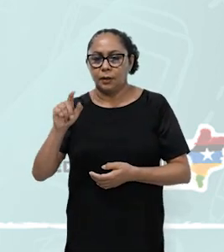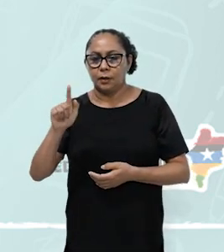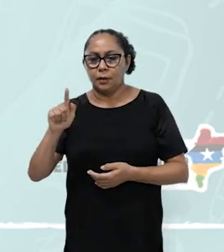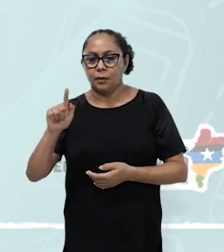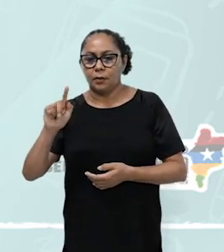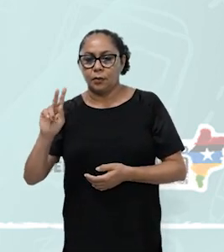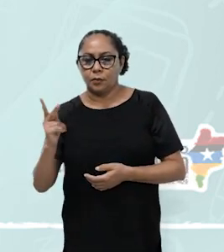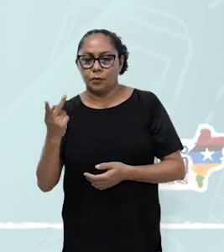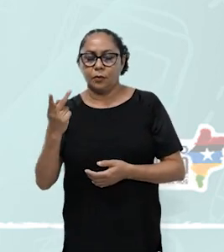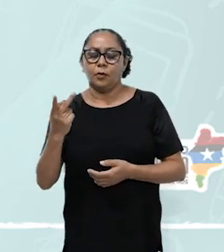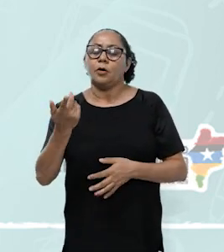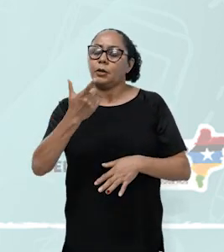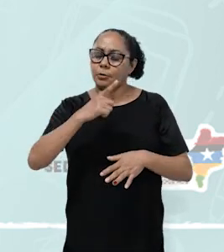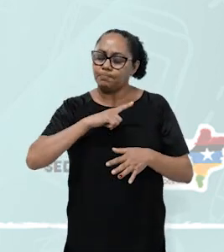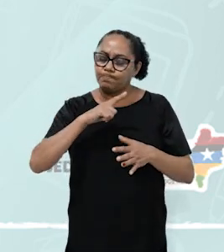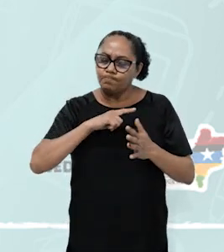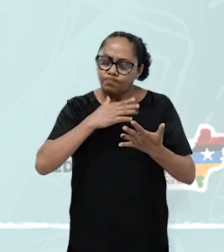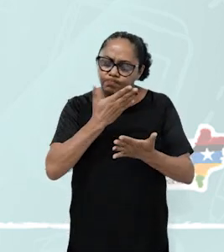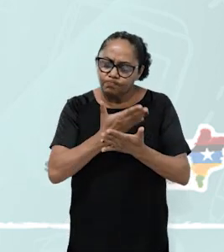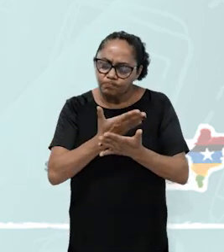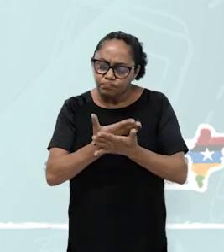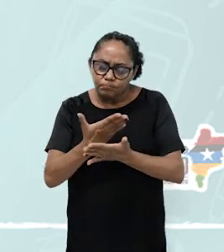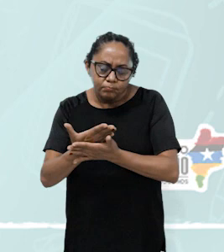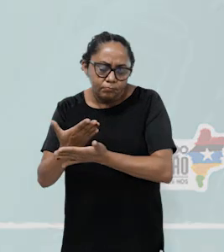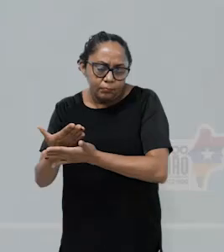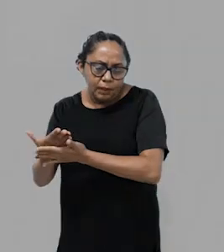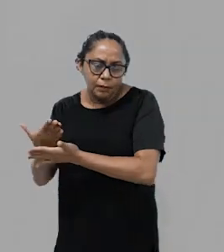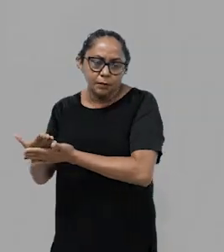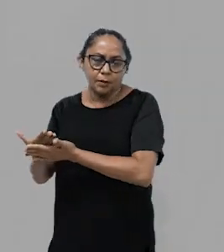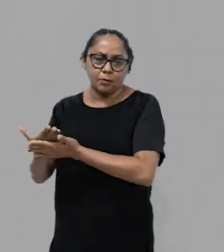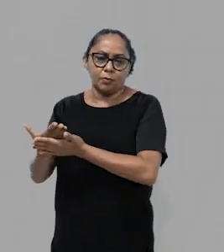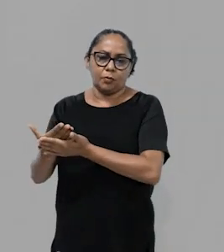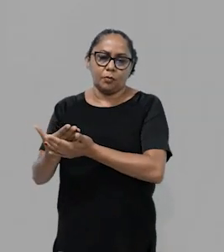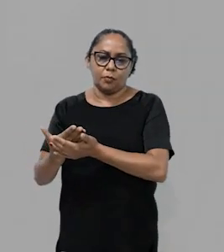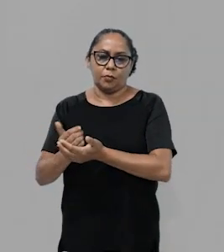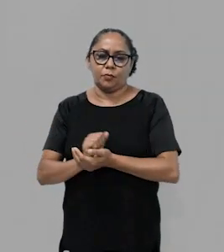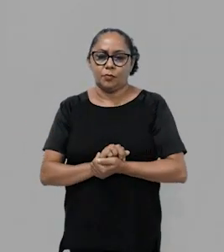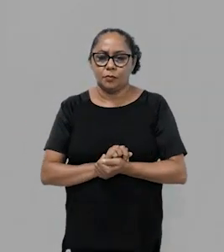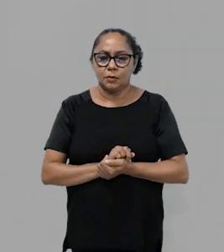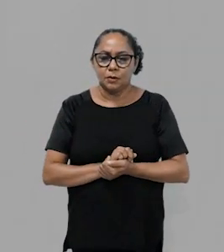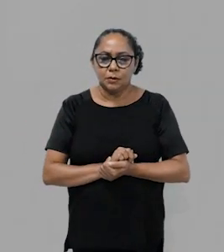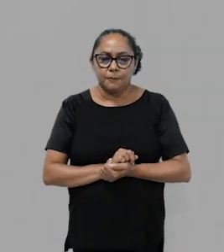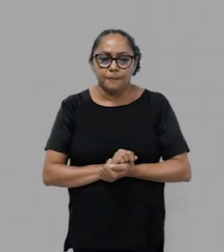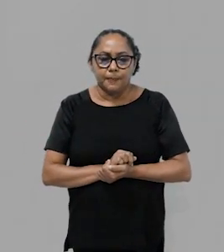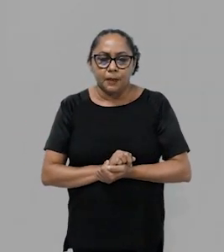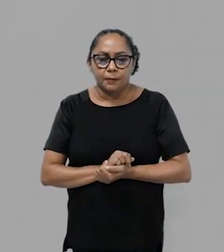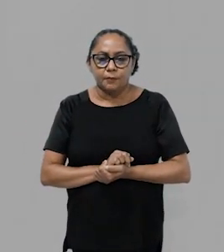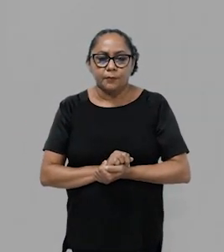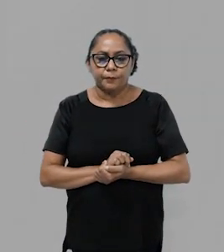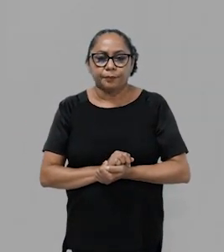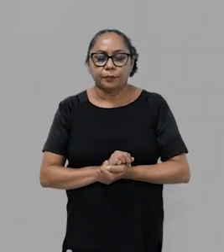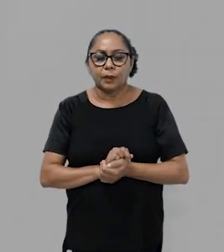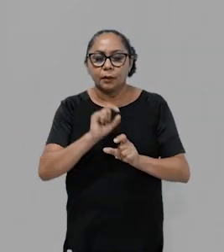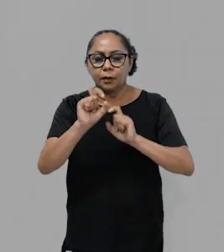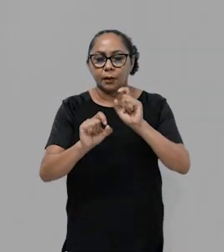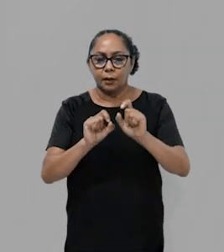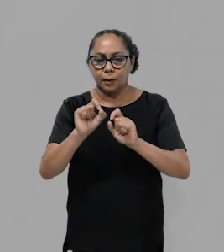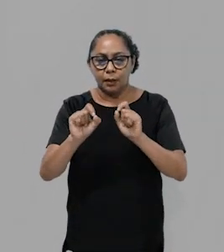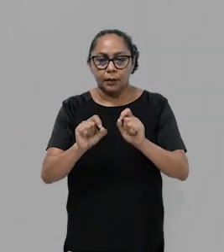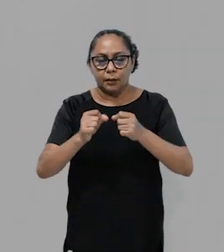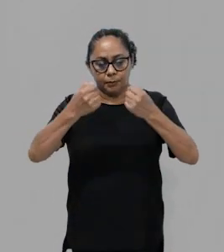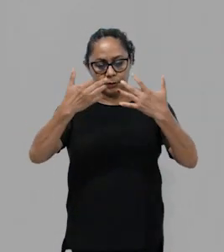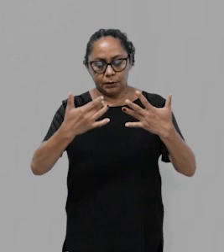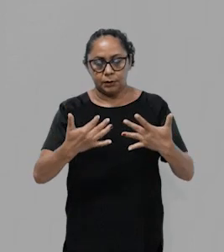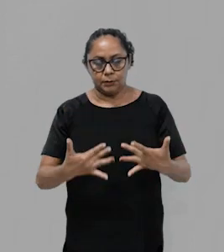a gente teria uma aula só sobre ele, né? Para ver se o meu chefe se manifesta bem aí. O que a gente pode resumir sobre